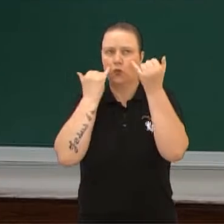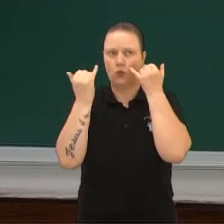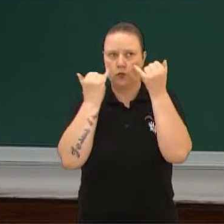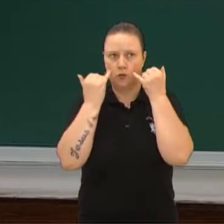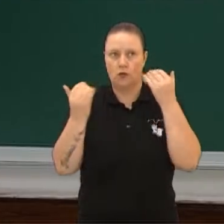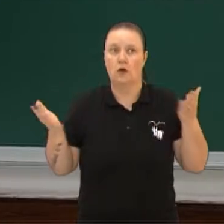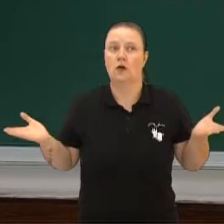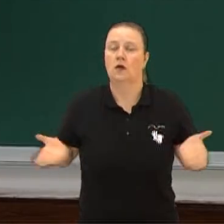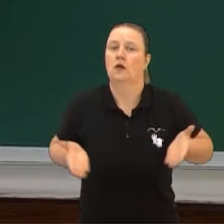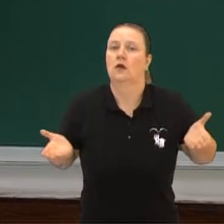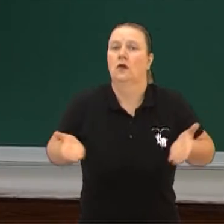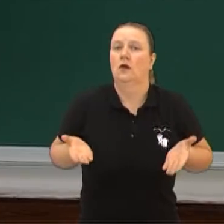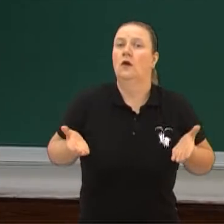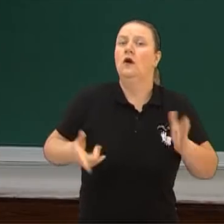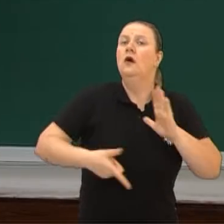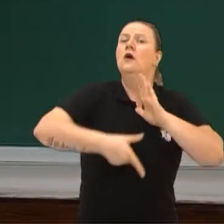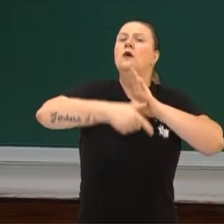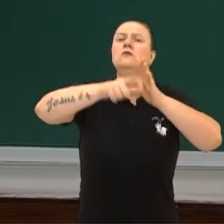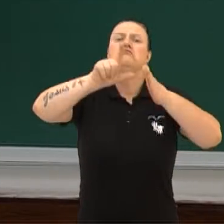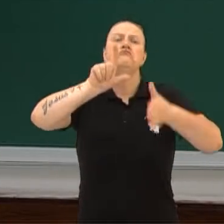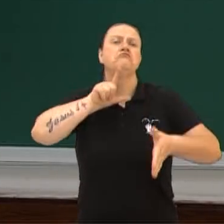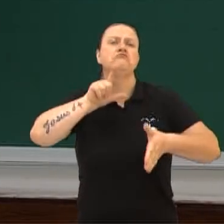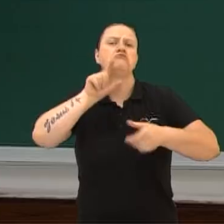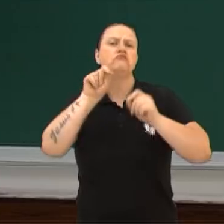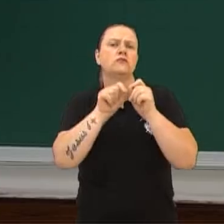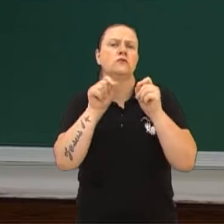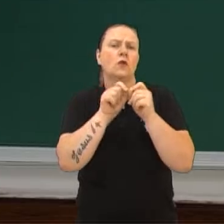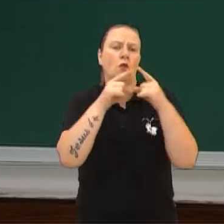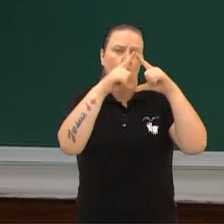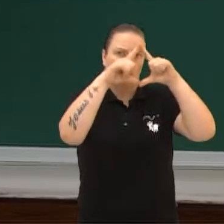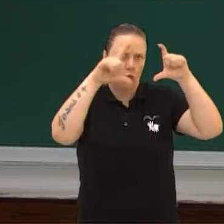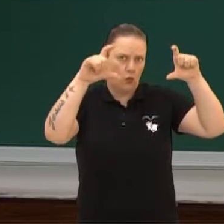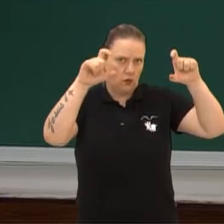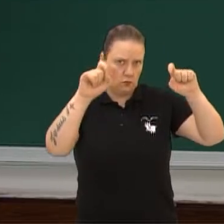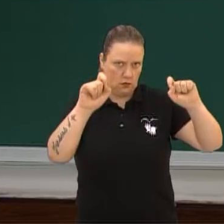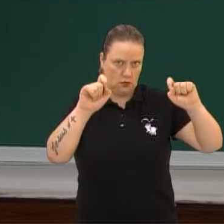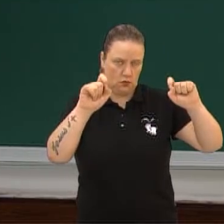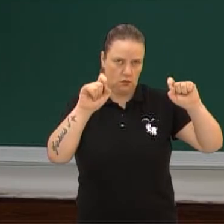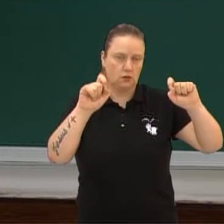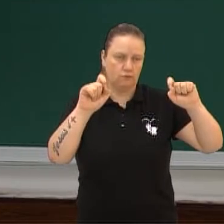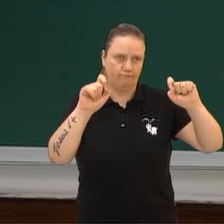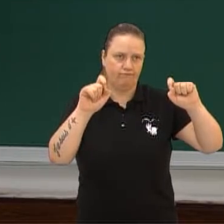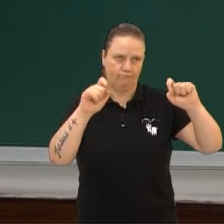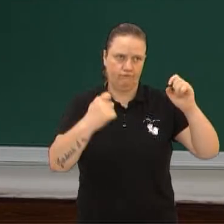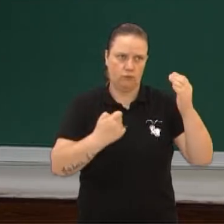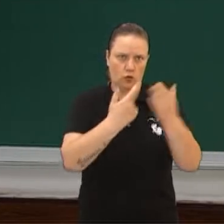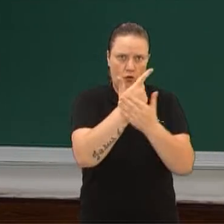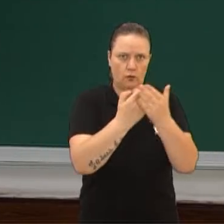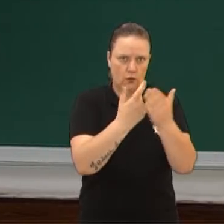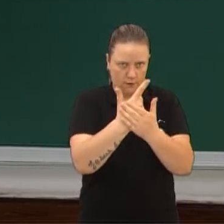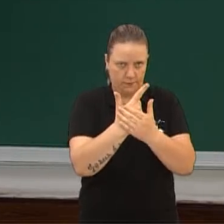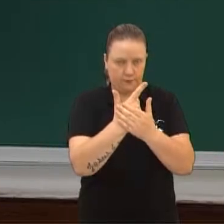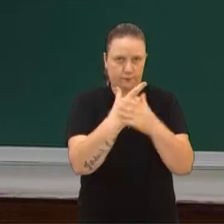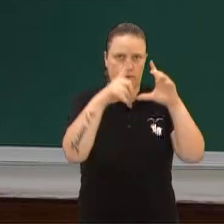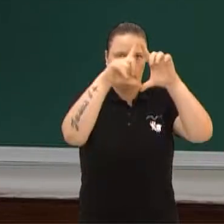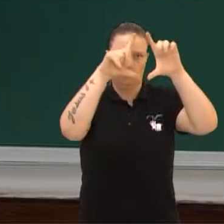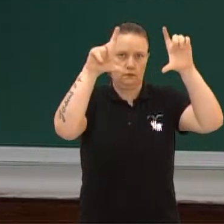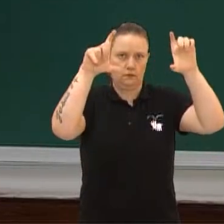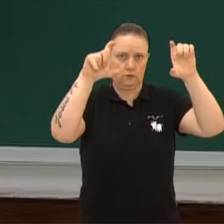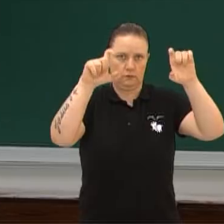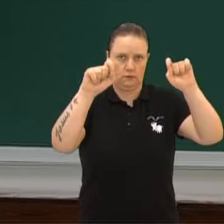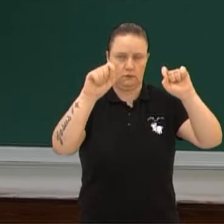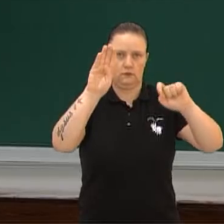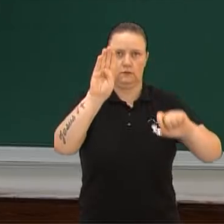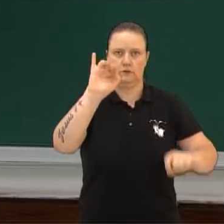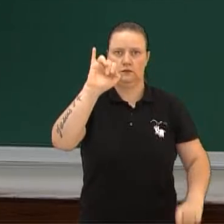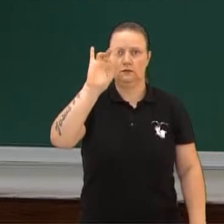que colocar primeiro na nossa tabela, né? Os bilhetes comprados, que serão as minhas, né, as minhas seções verticais, serão